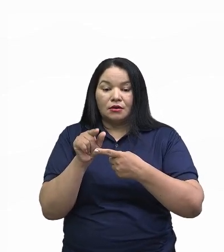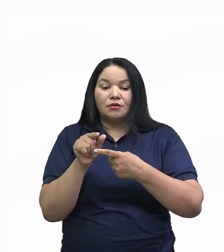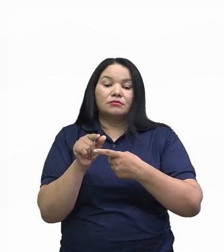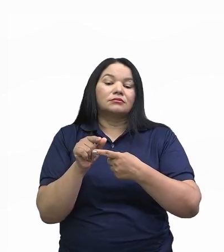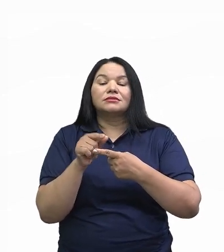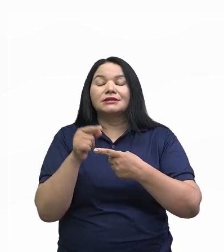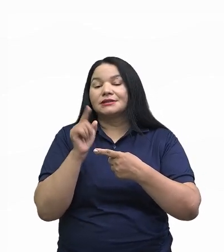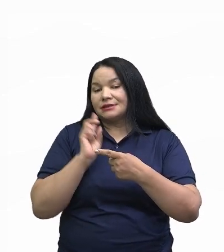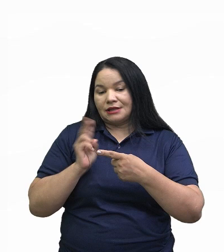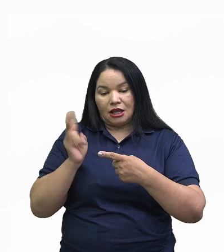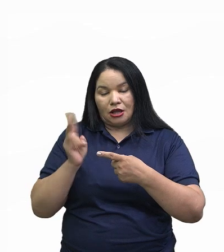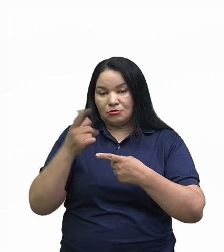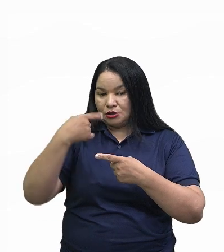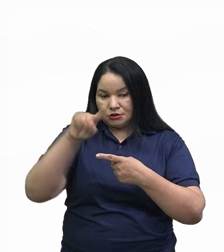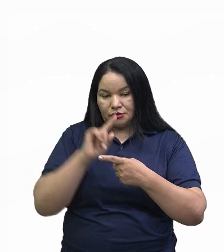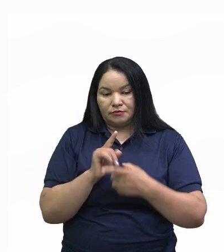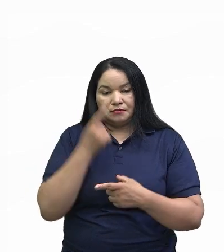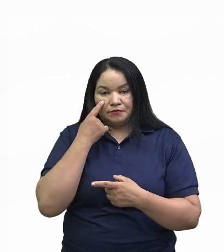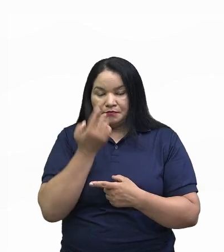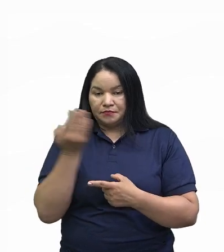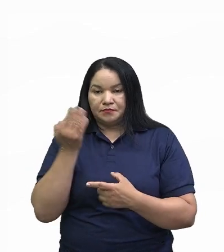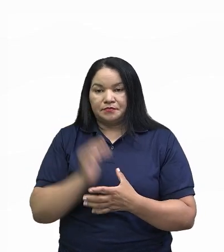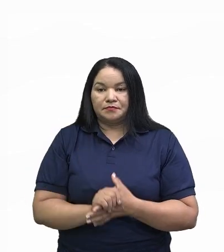Então, vocês podem observar.